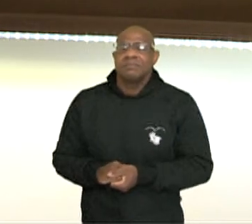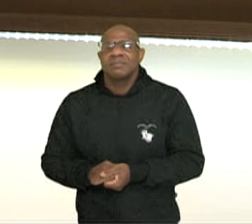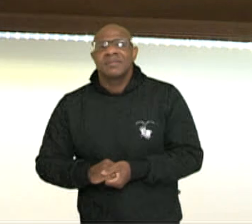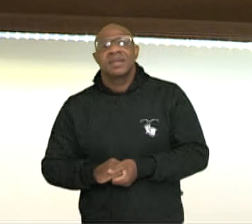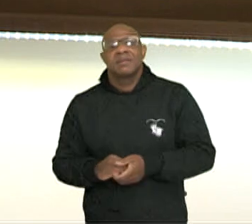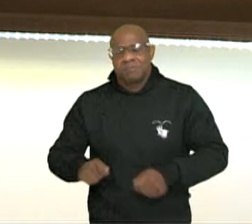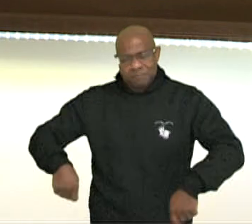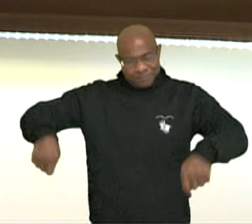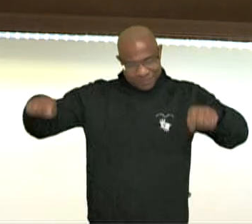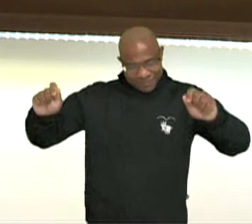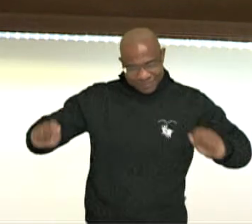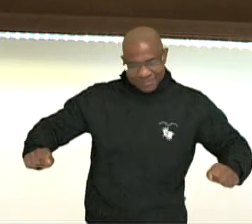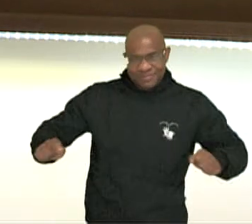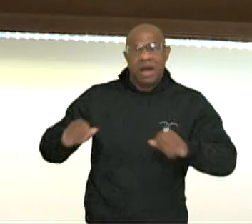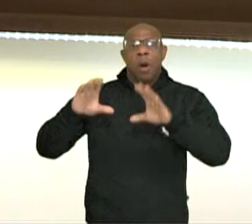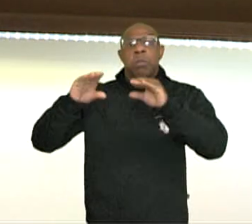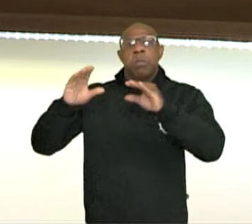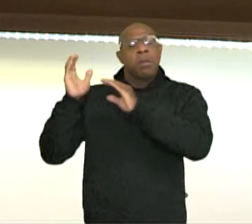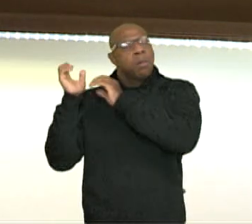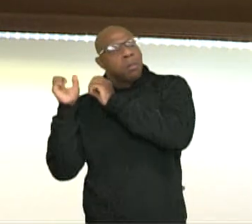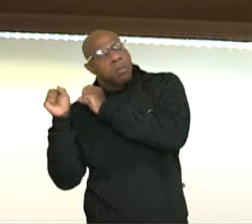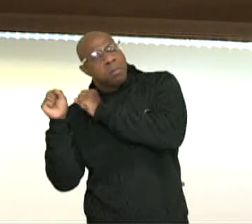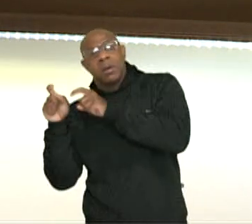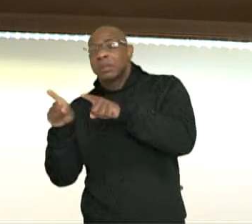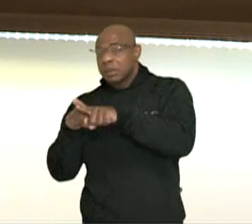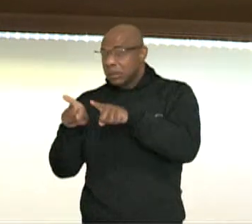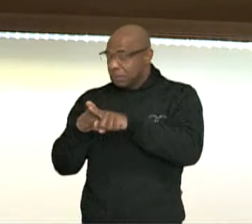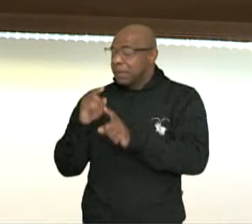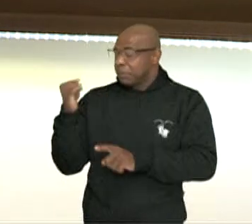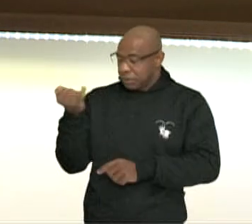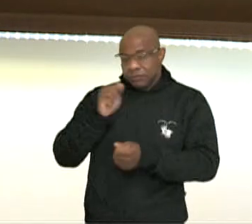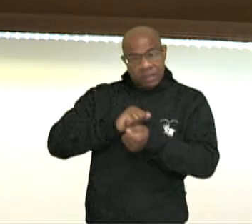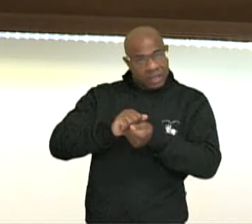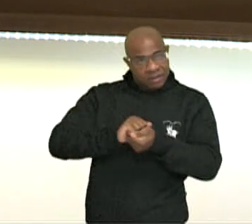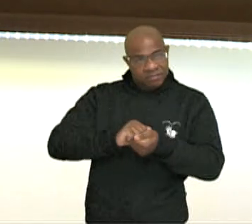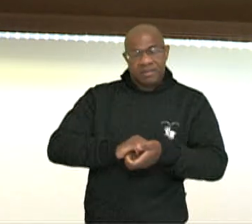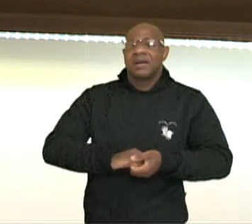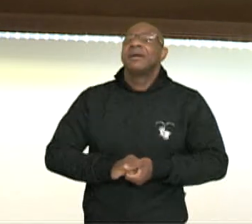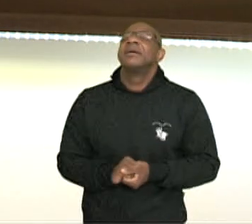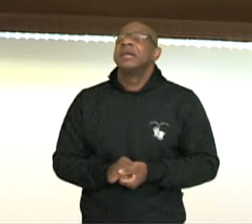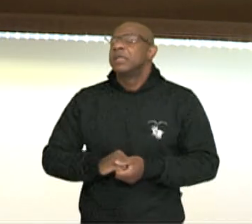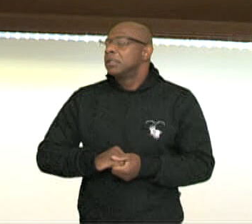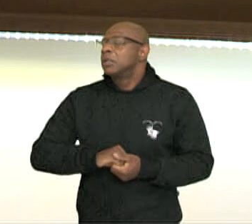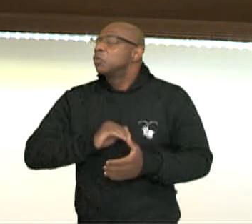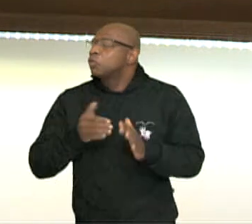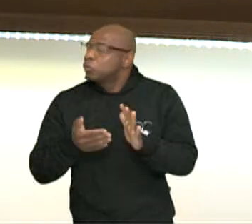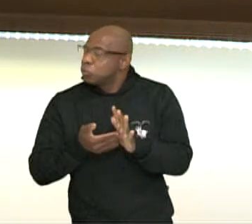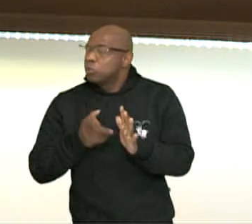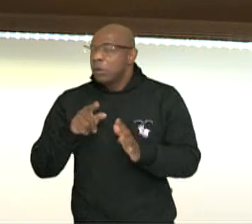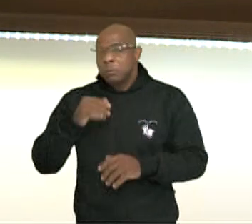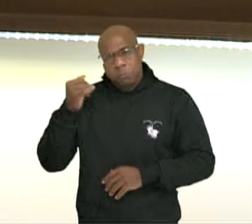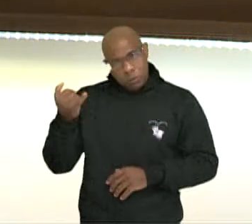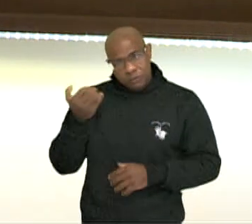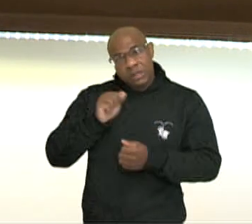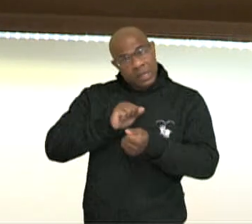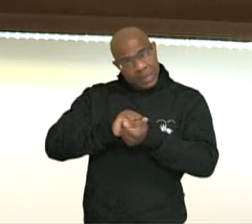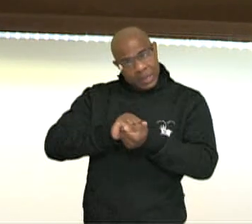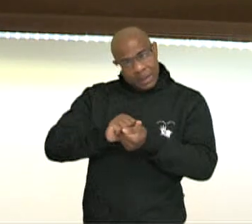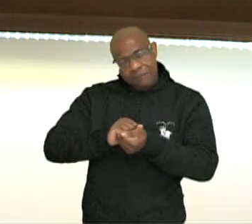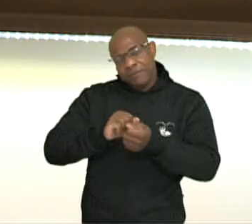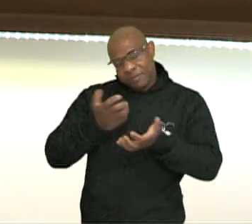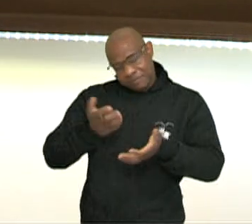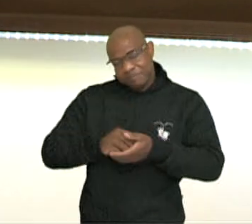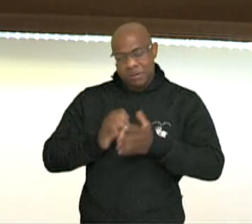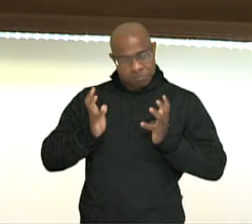né? As fronhas. Também as roupas de banho, toalhas de banho, né? Toalha de rosto também. Qual que é a importância